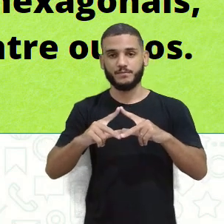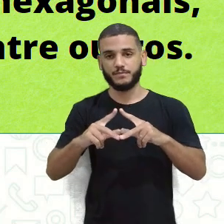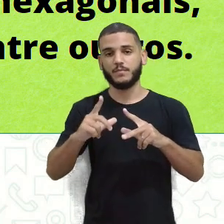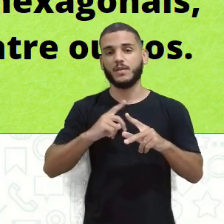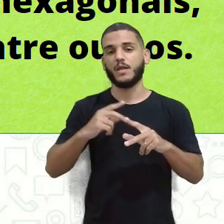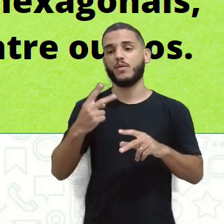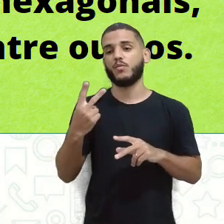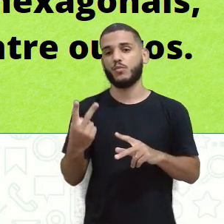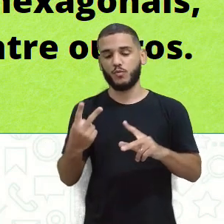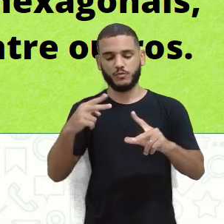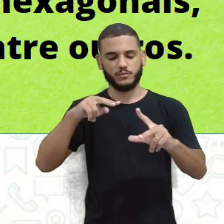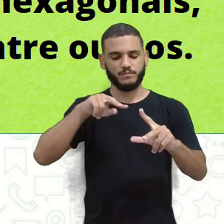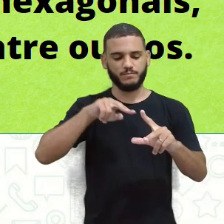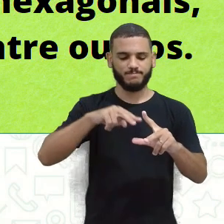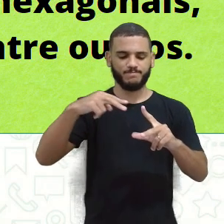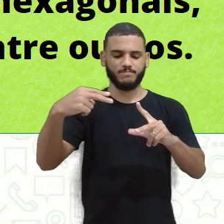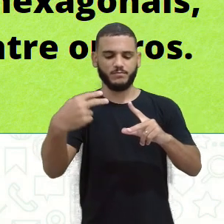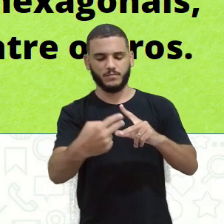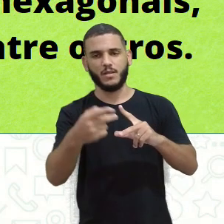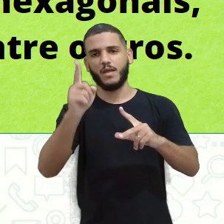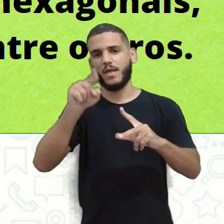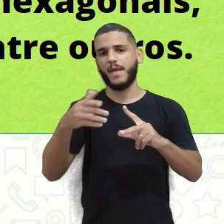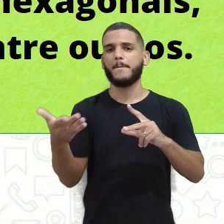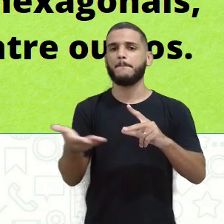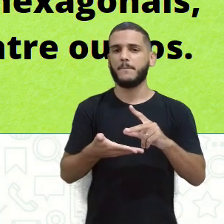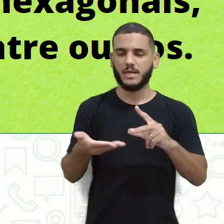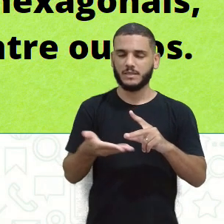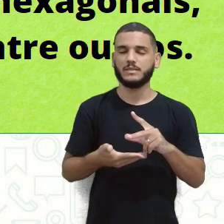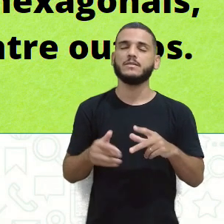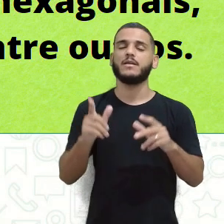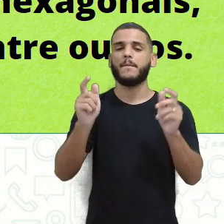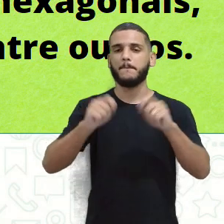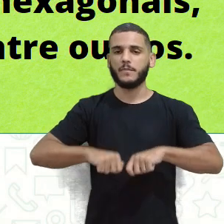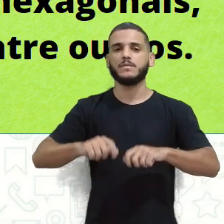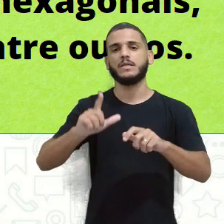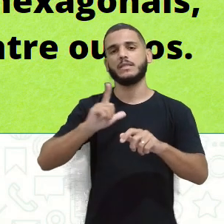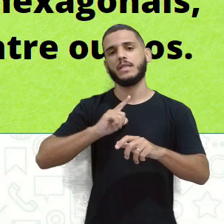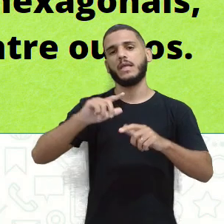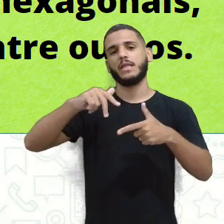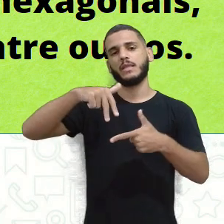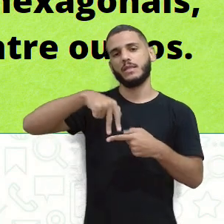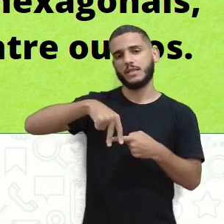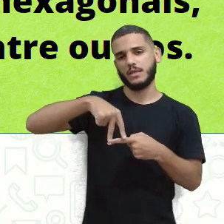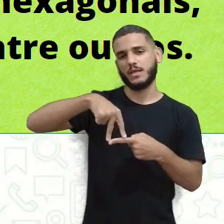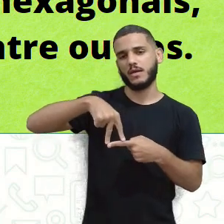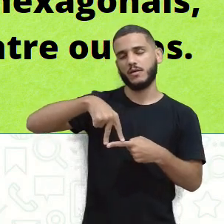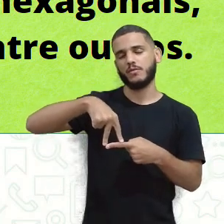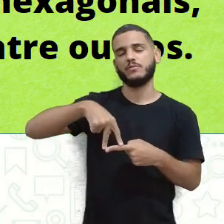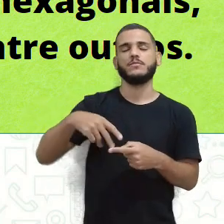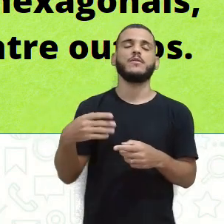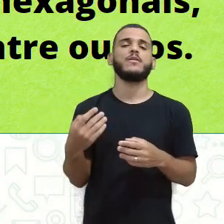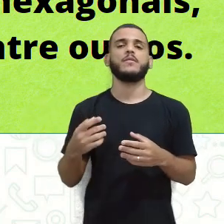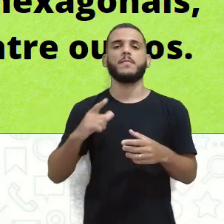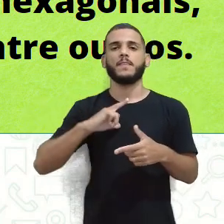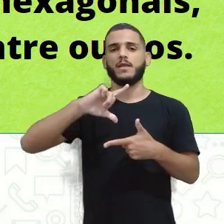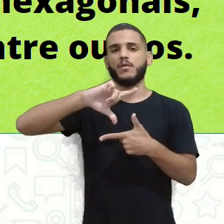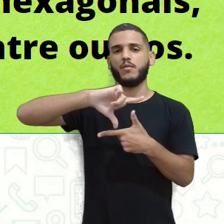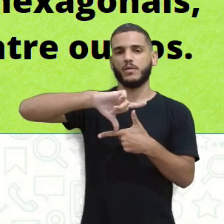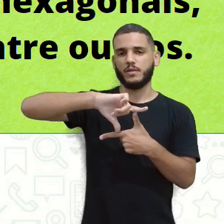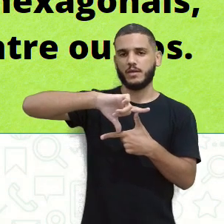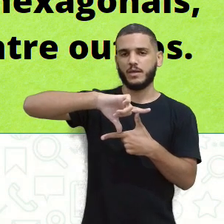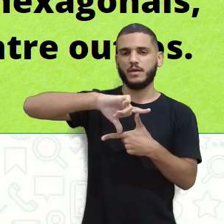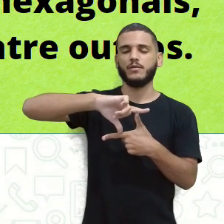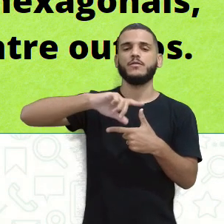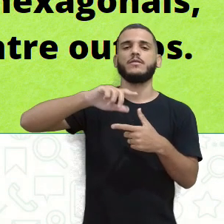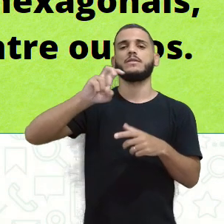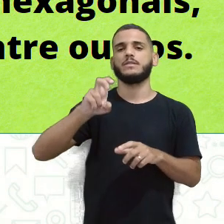iguais, conhecidas como bases, que podem ser triangulares, quadradas, pentagonais,